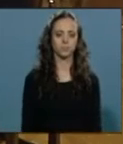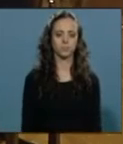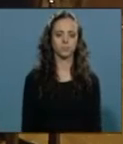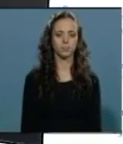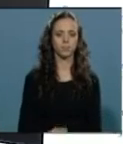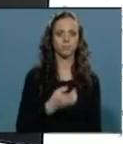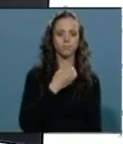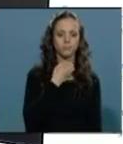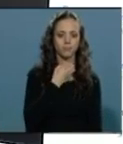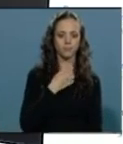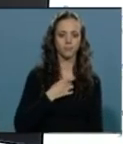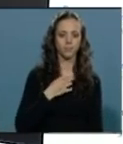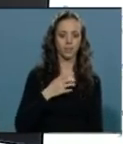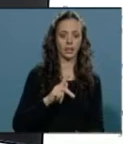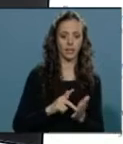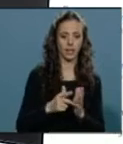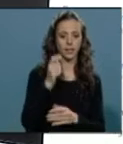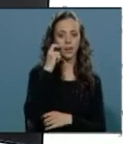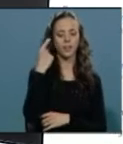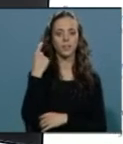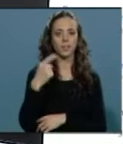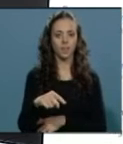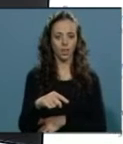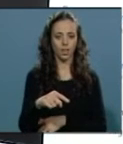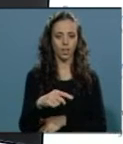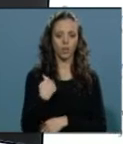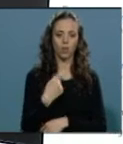falência técnica, quem eu tiver,